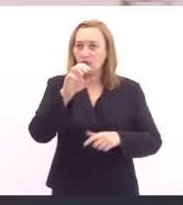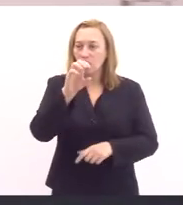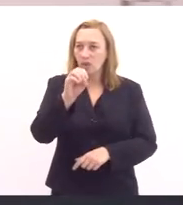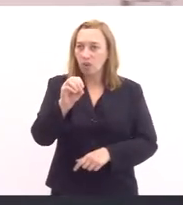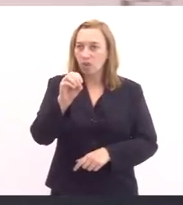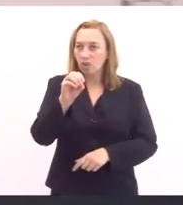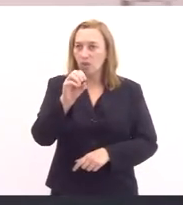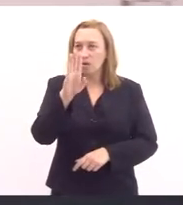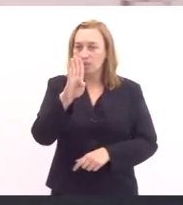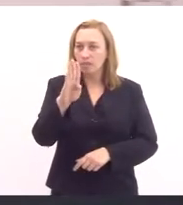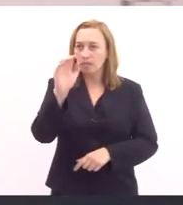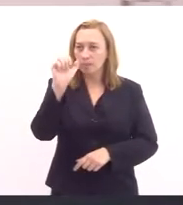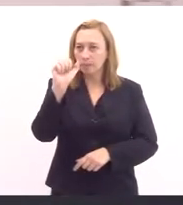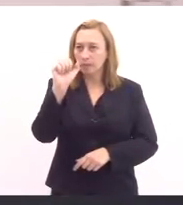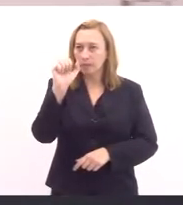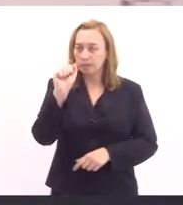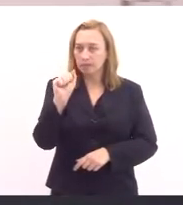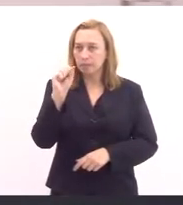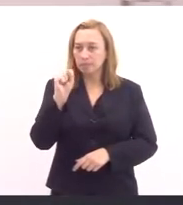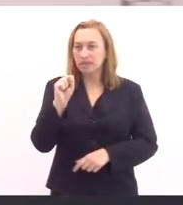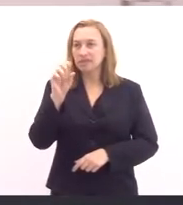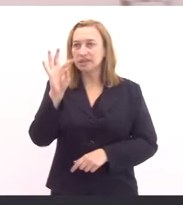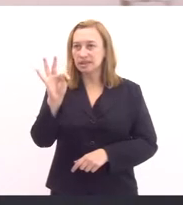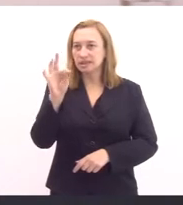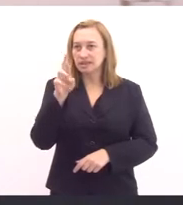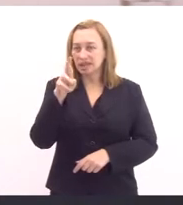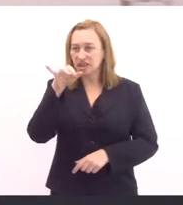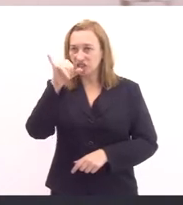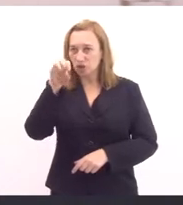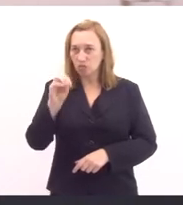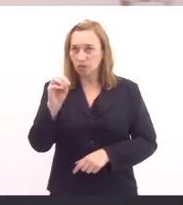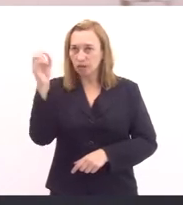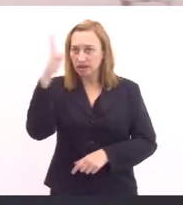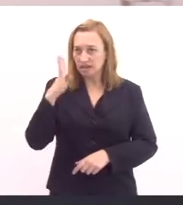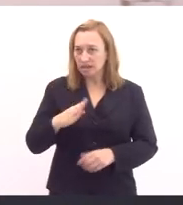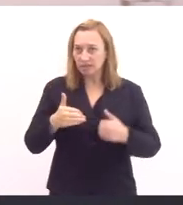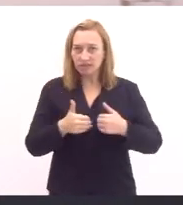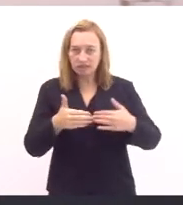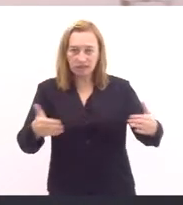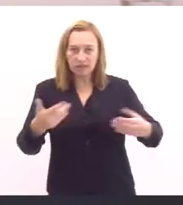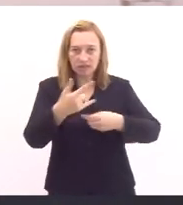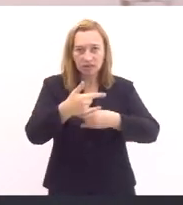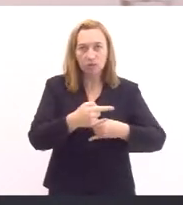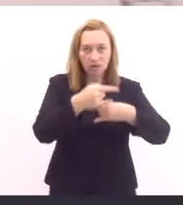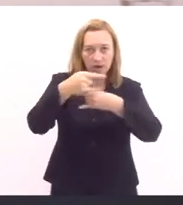brasileiro ela vai fazer abertura online é